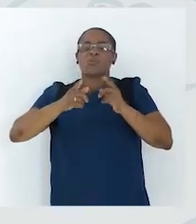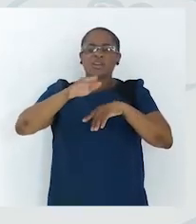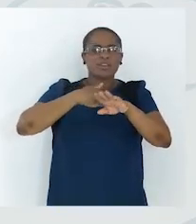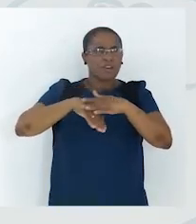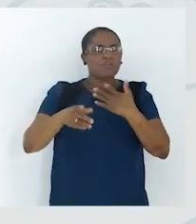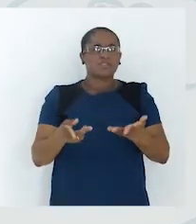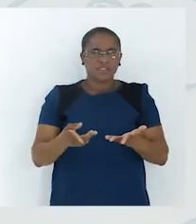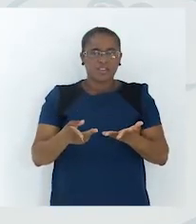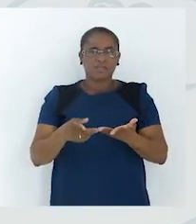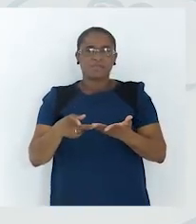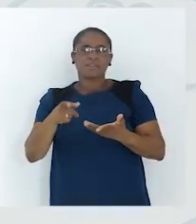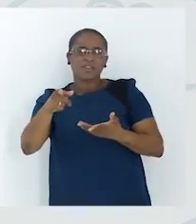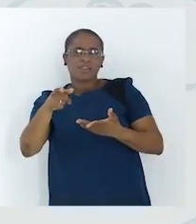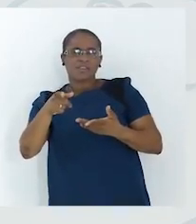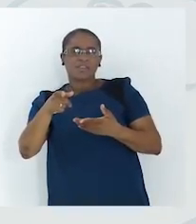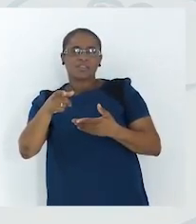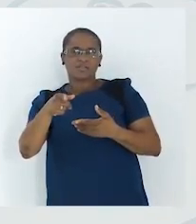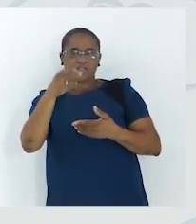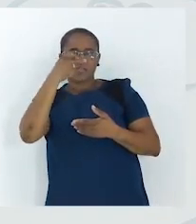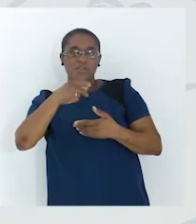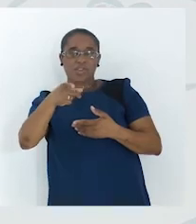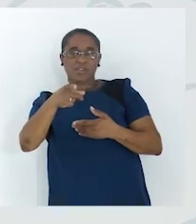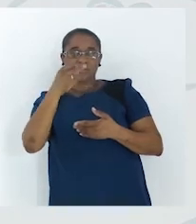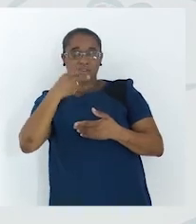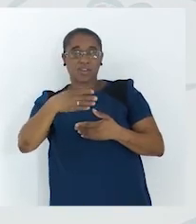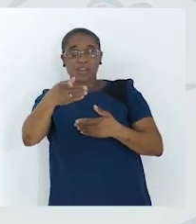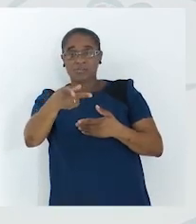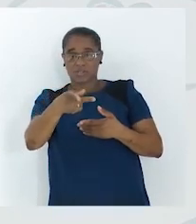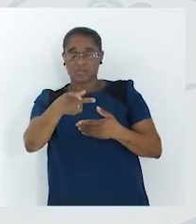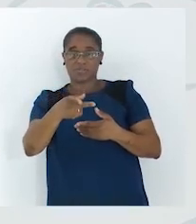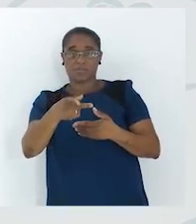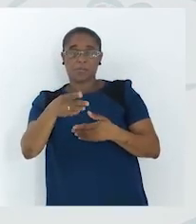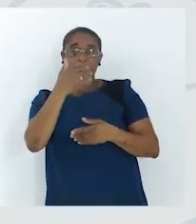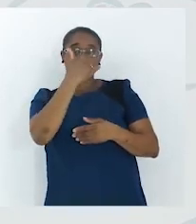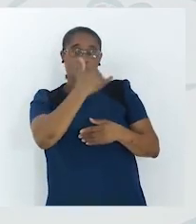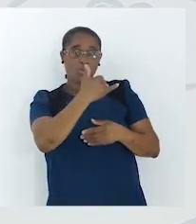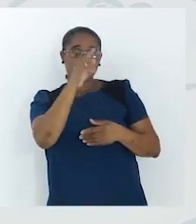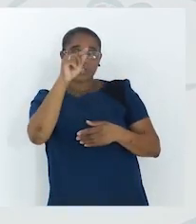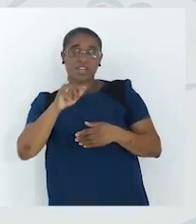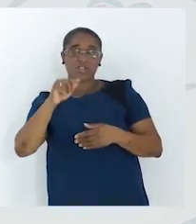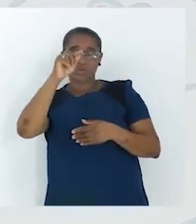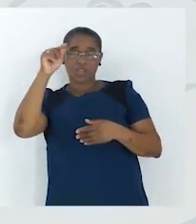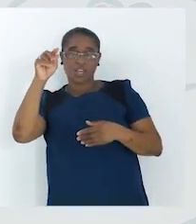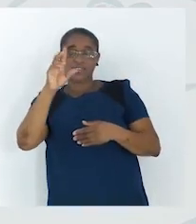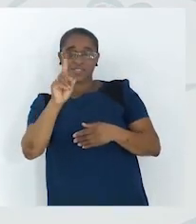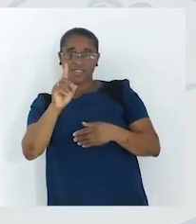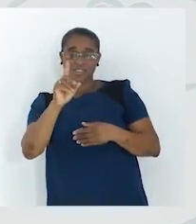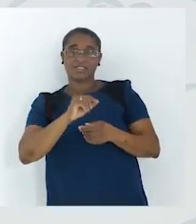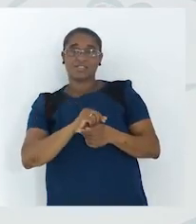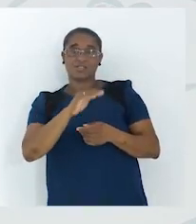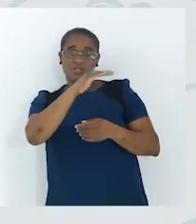mas aqui nós curtimos aqui disse que temos que queremos com dois raiz quadrada